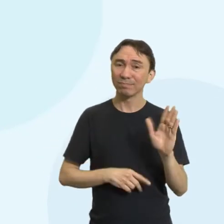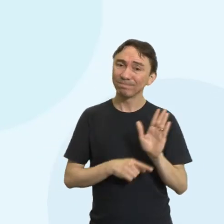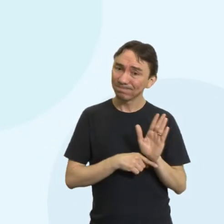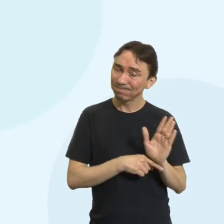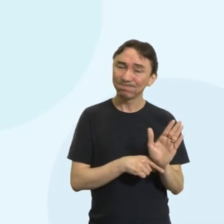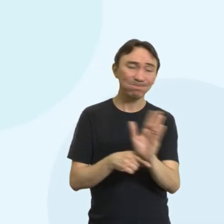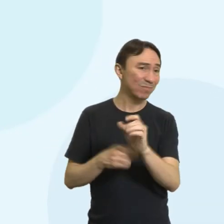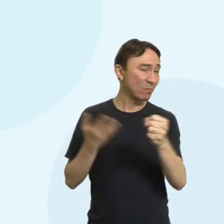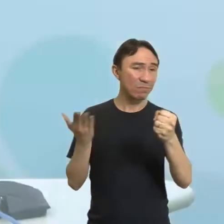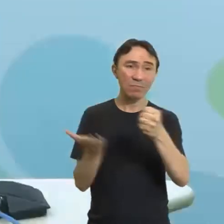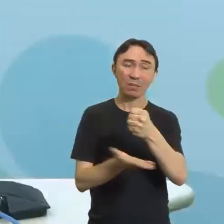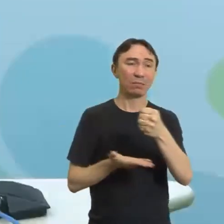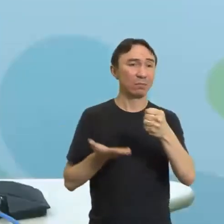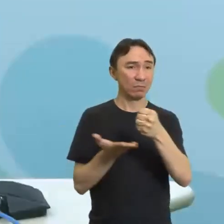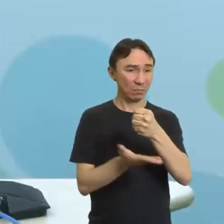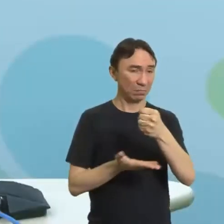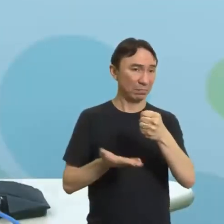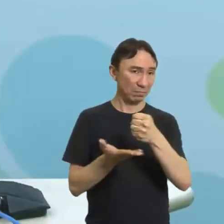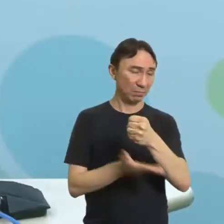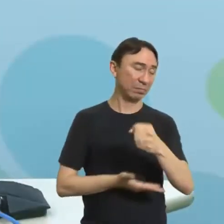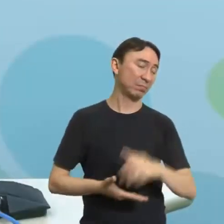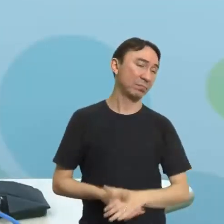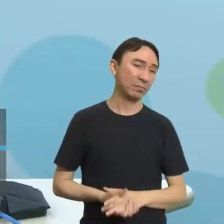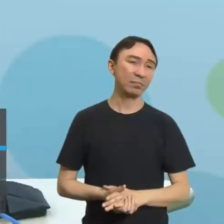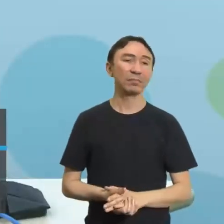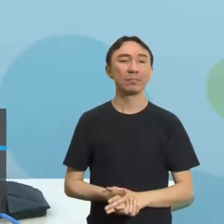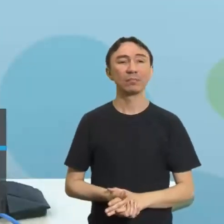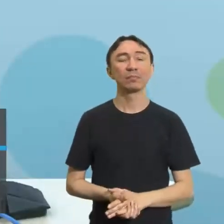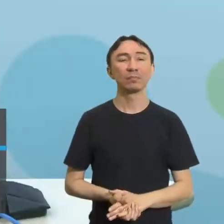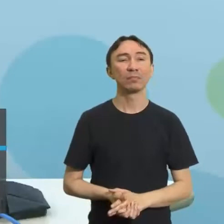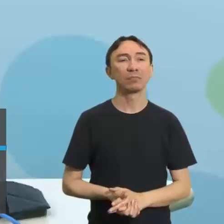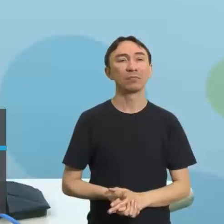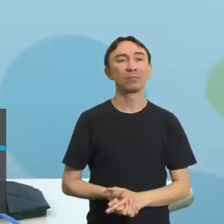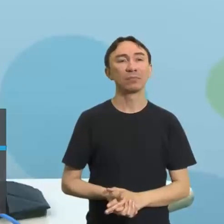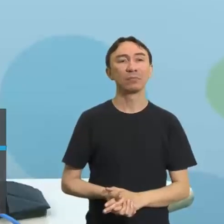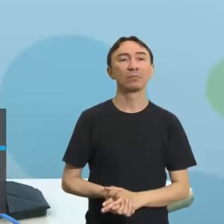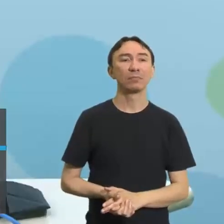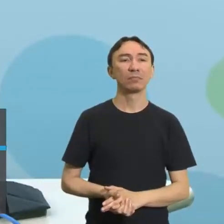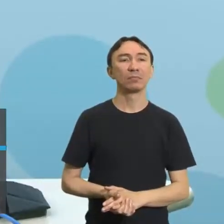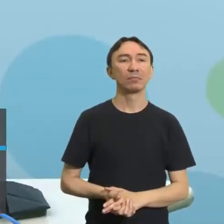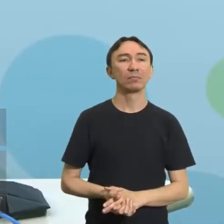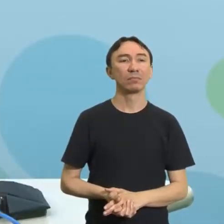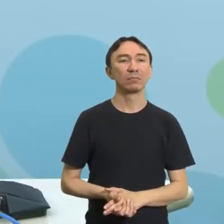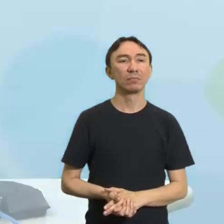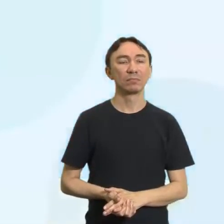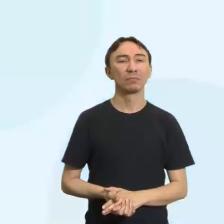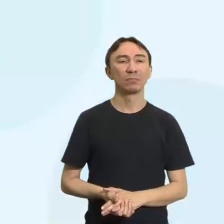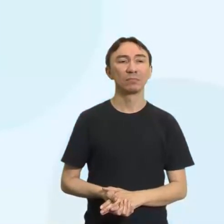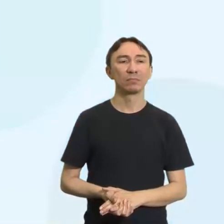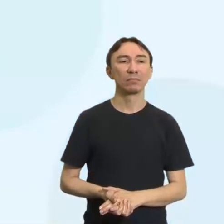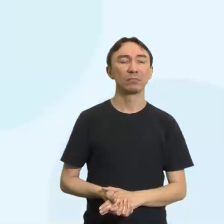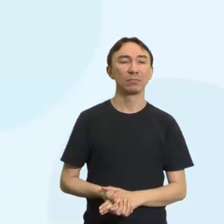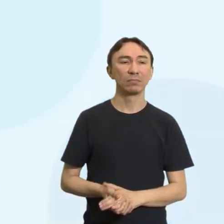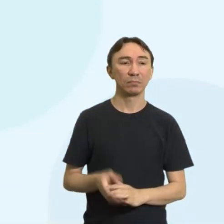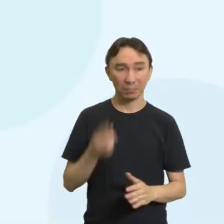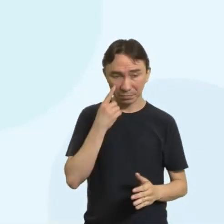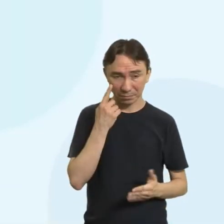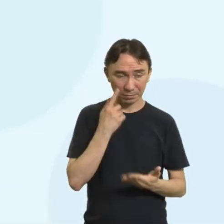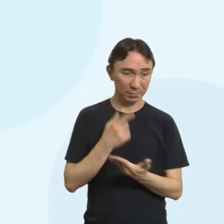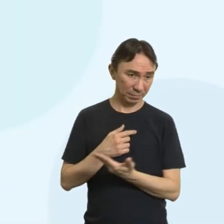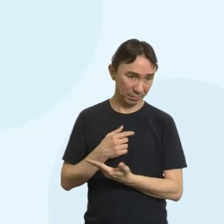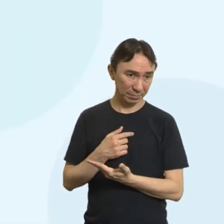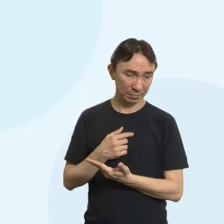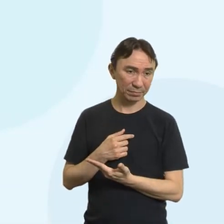tá? Bom, então, o primeiro momento, pode colocar o slide para mim, por gentileza?